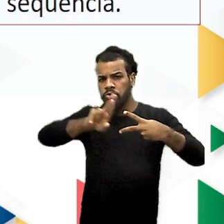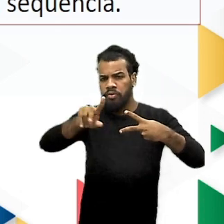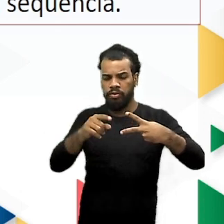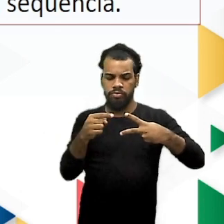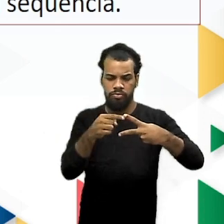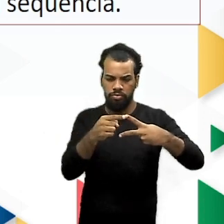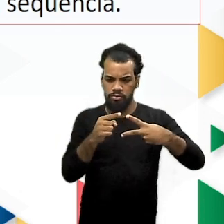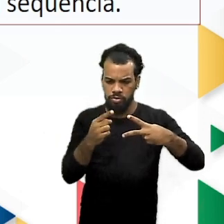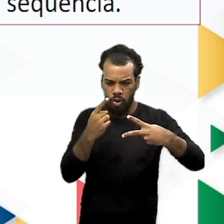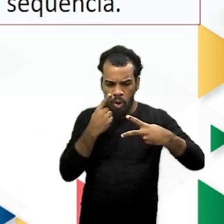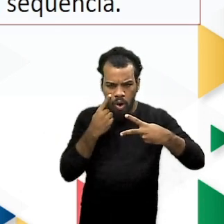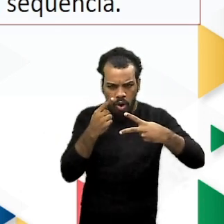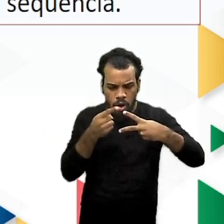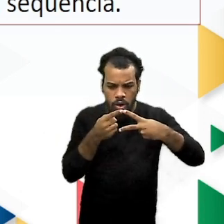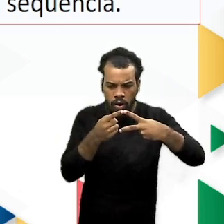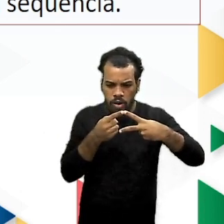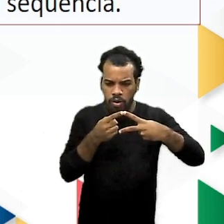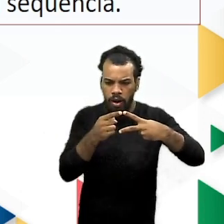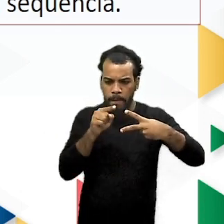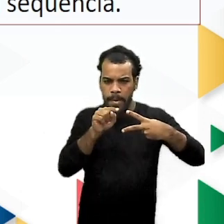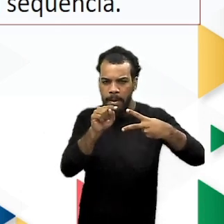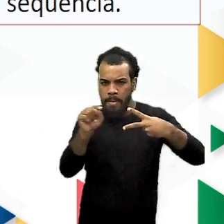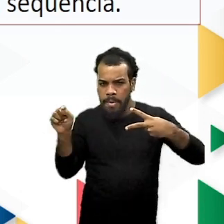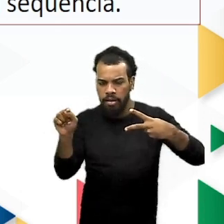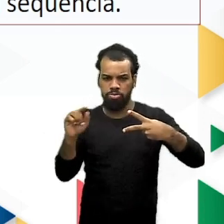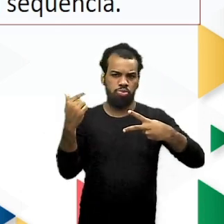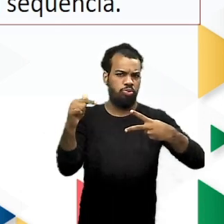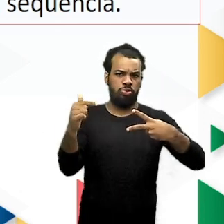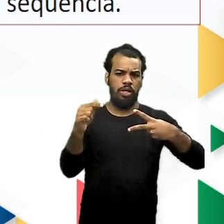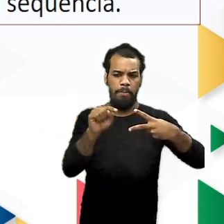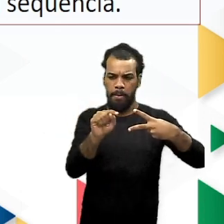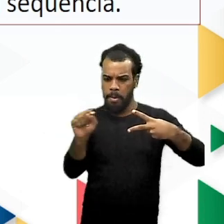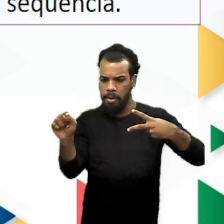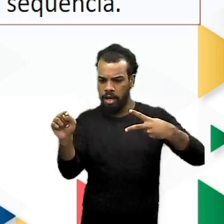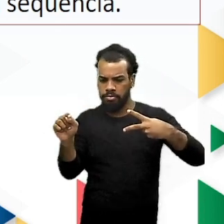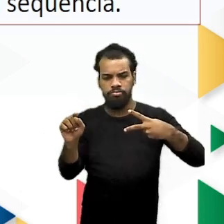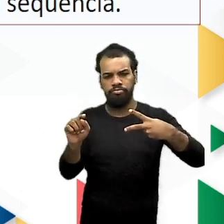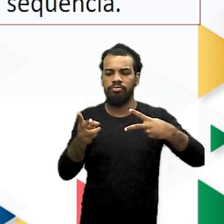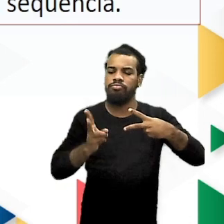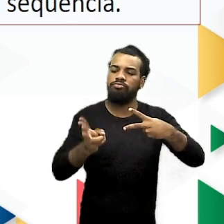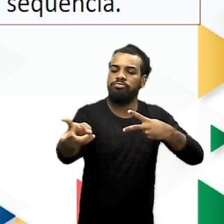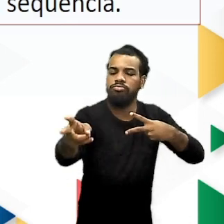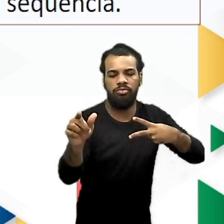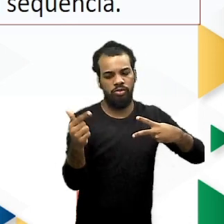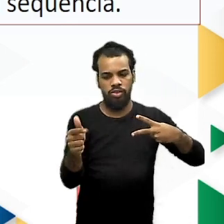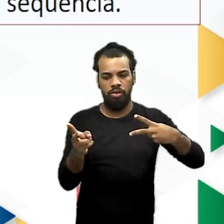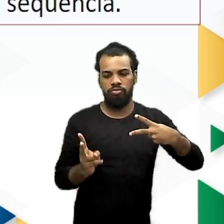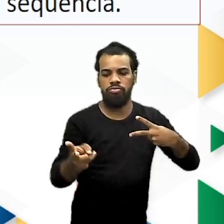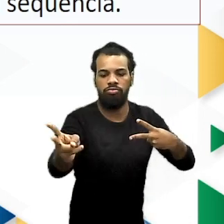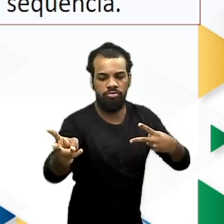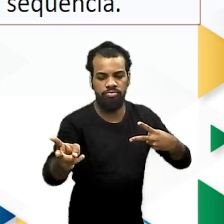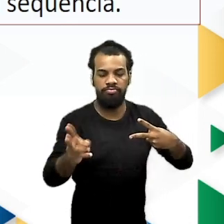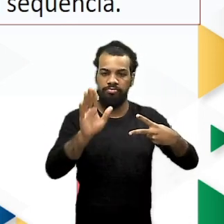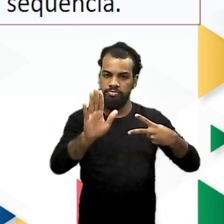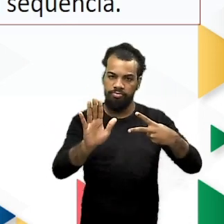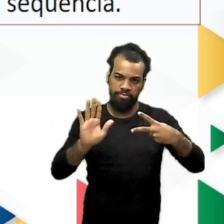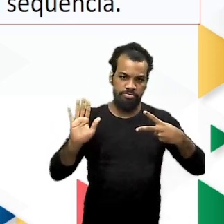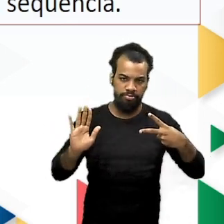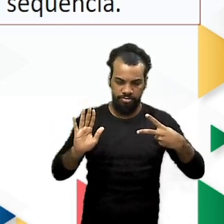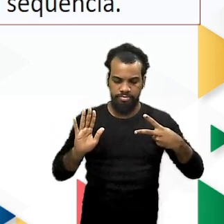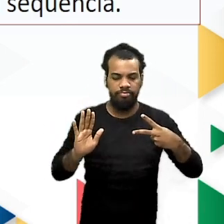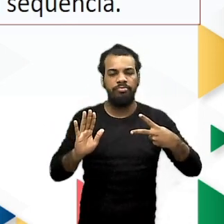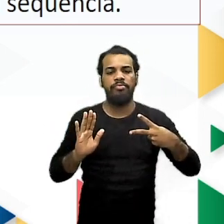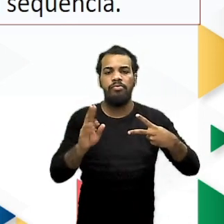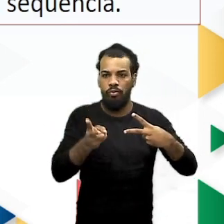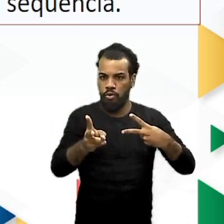pontinhos. Veja que ela não tem reticência, ela não tem continuidade. Então, uma sequência ela pode ser recursiva ou não recursiva,